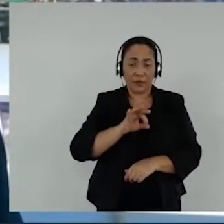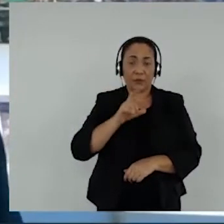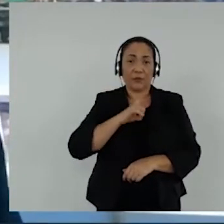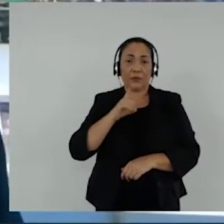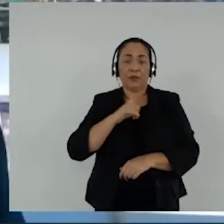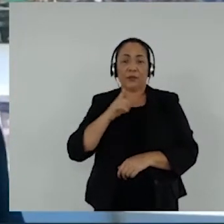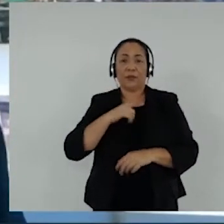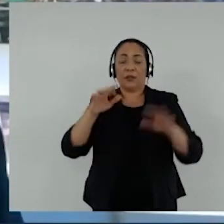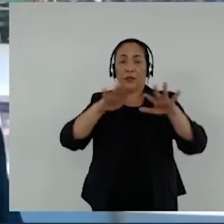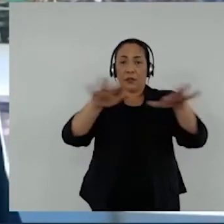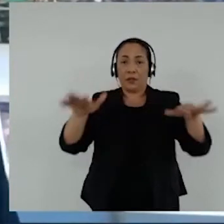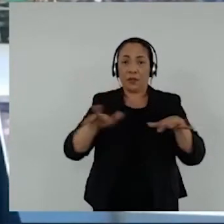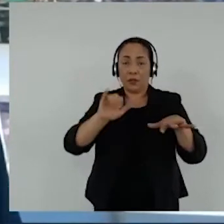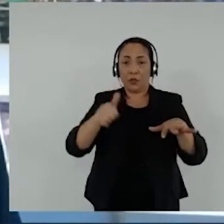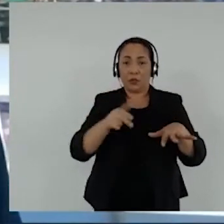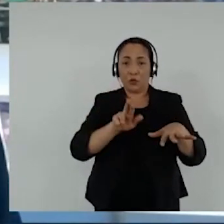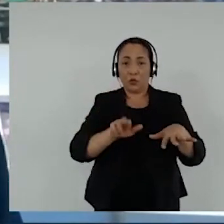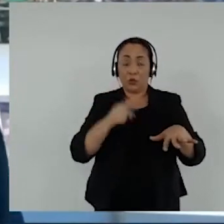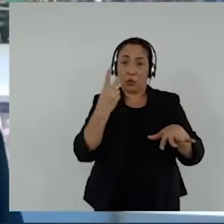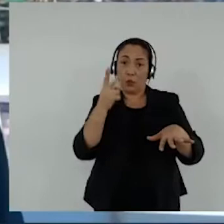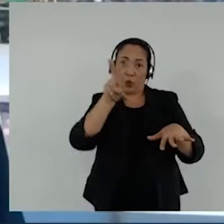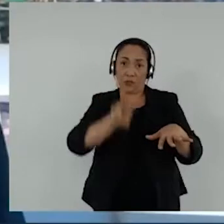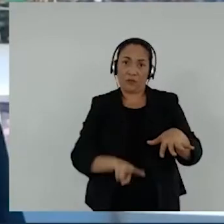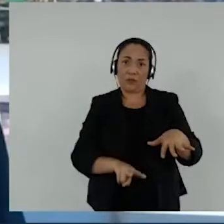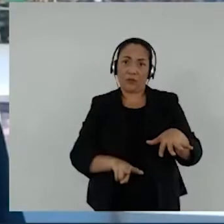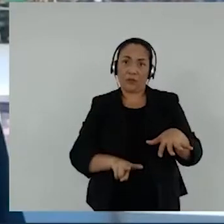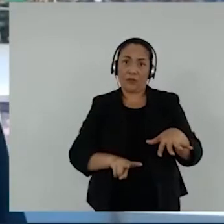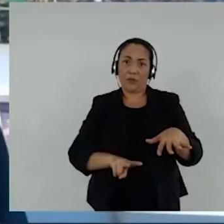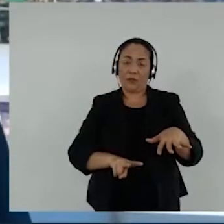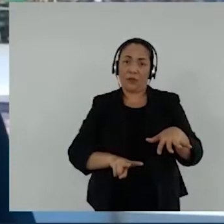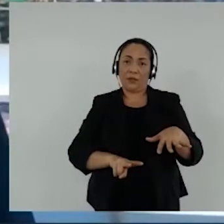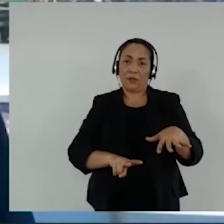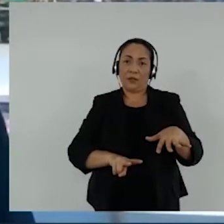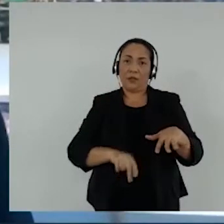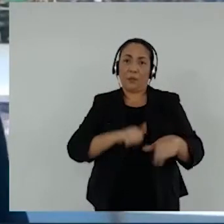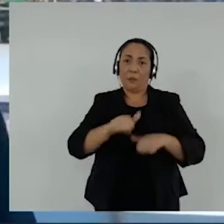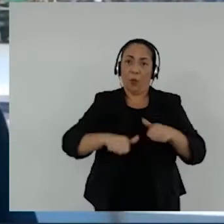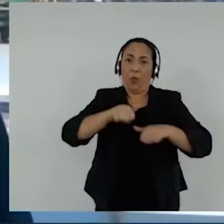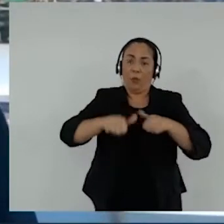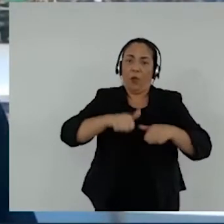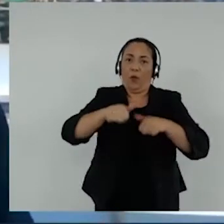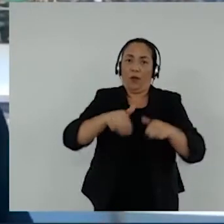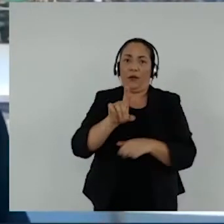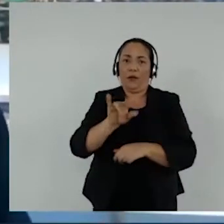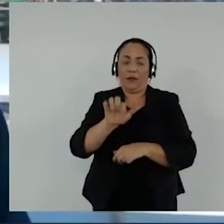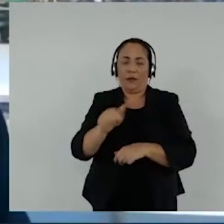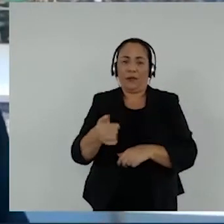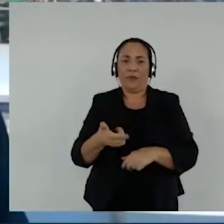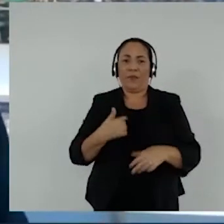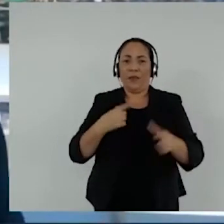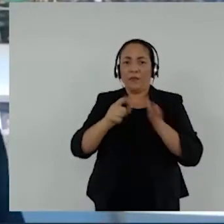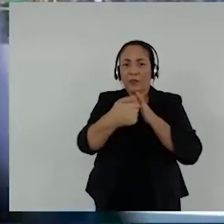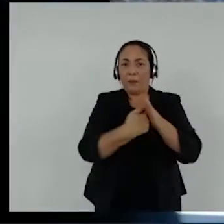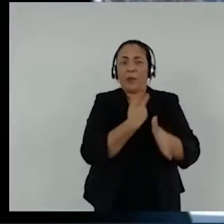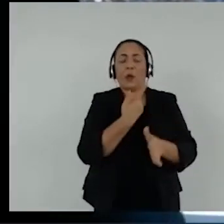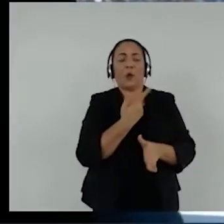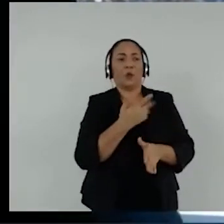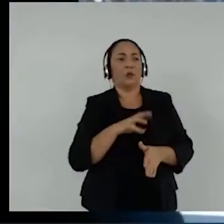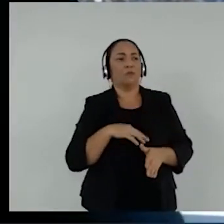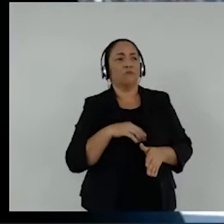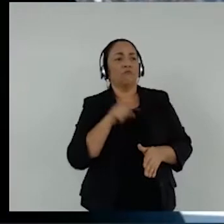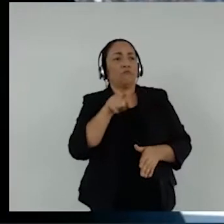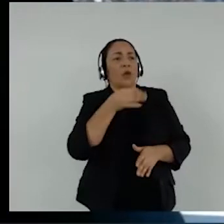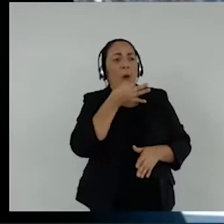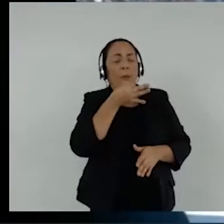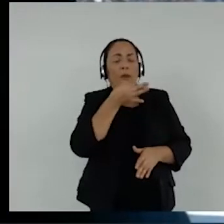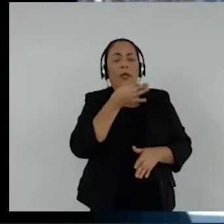seja, há adiamento das sessões. Então você me perguntaria, qual o diagnóstico que você faz ontem desse